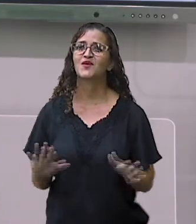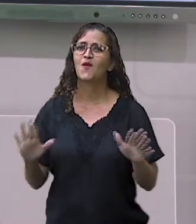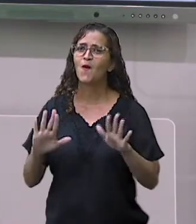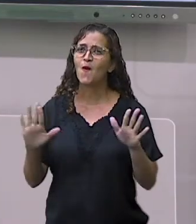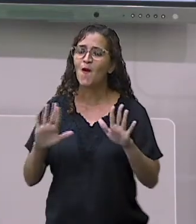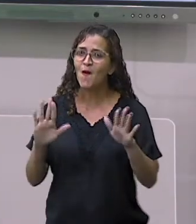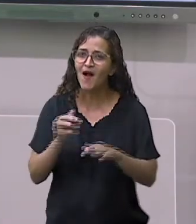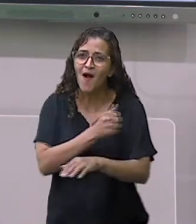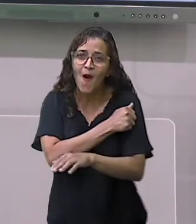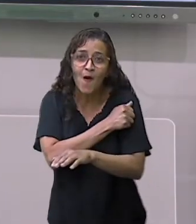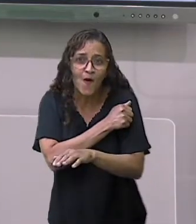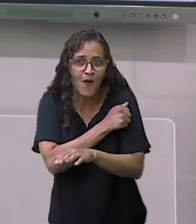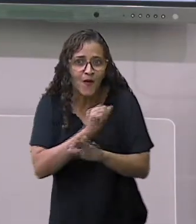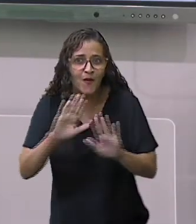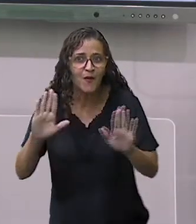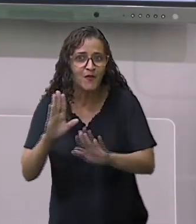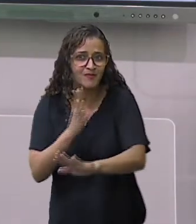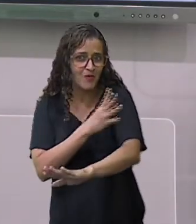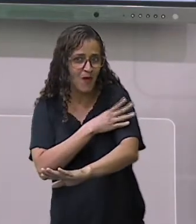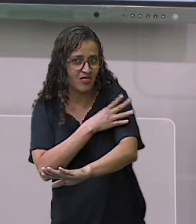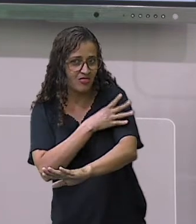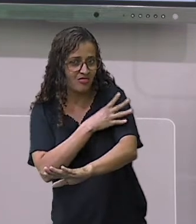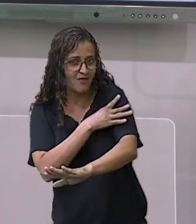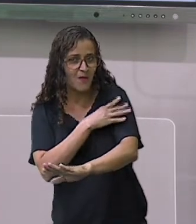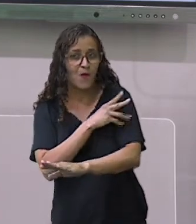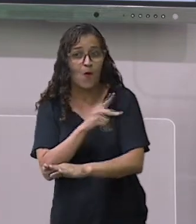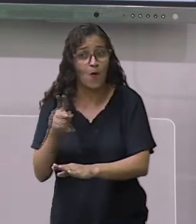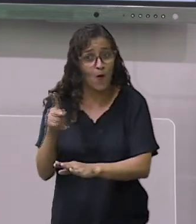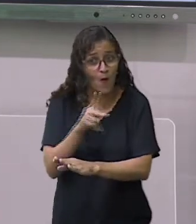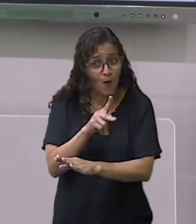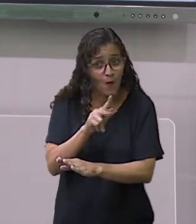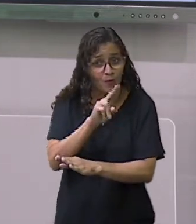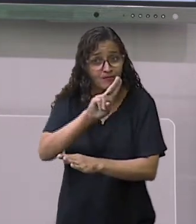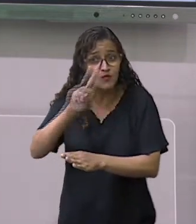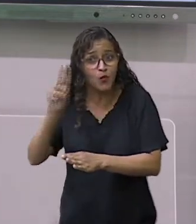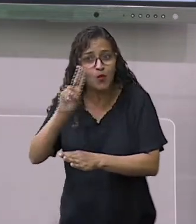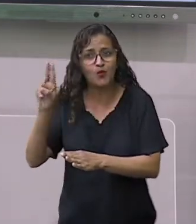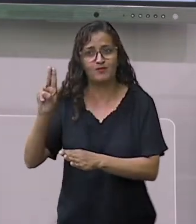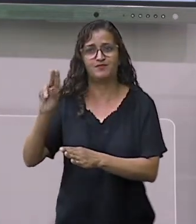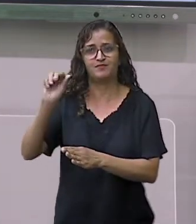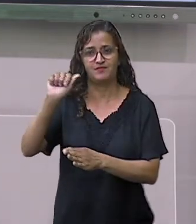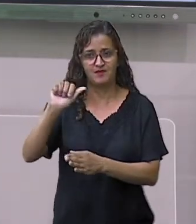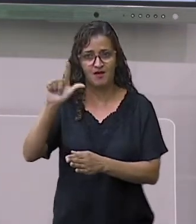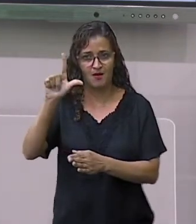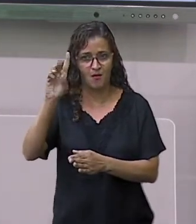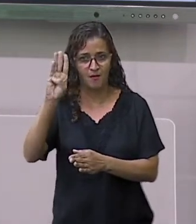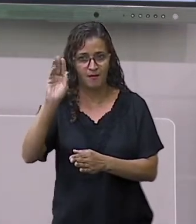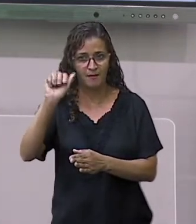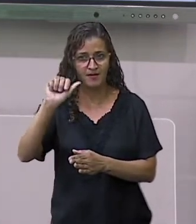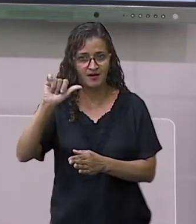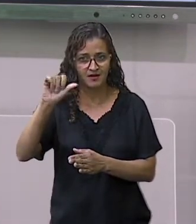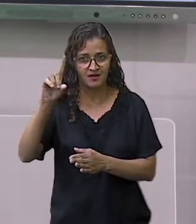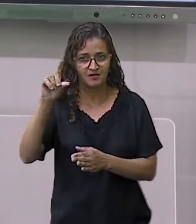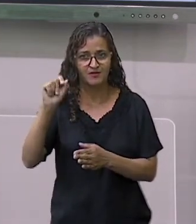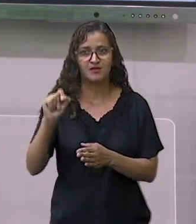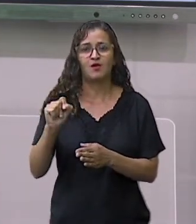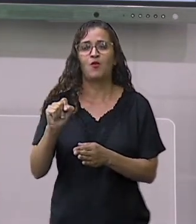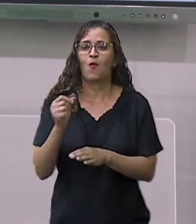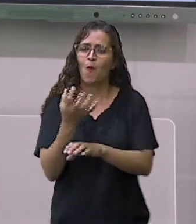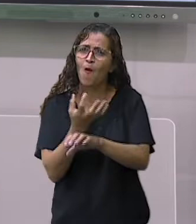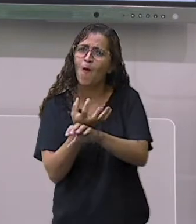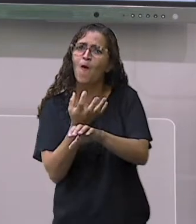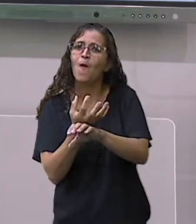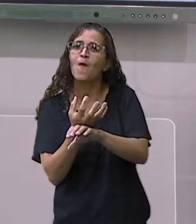Olá, estudantes do quarto ano. Eu sou a professora Albalide, do componente curricular de